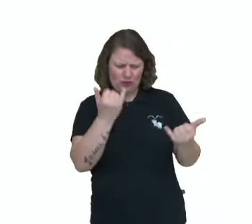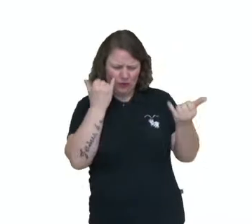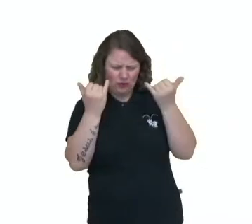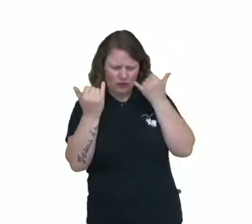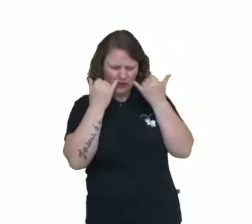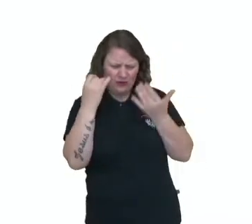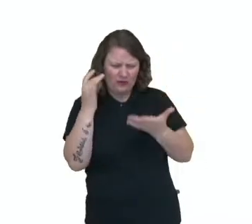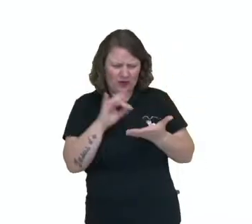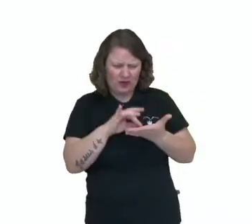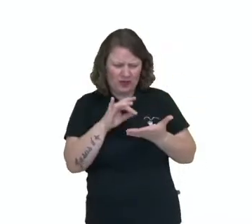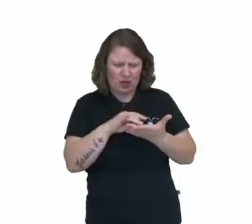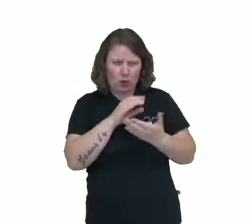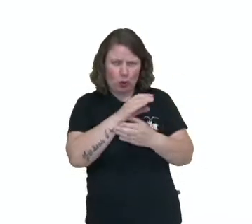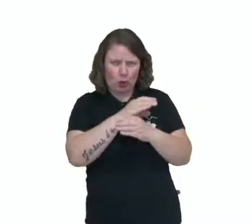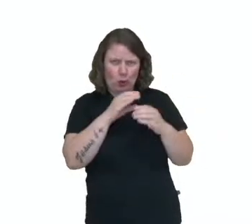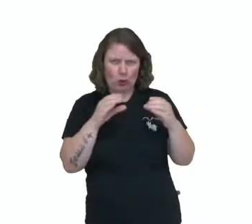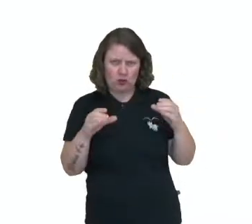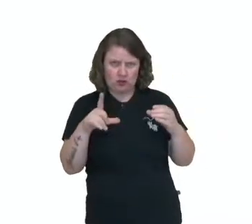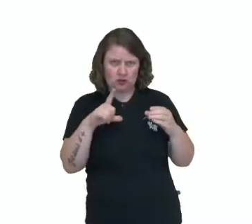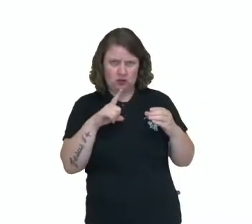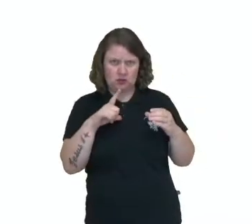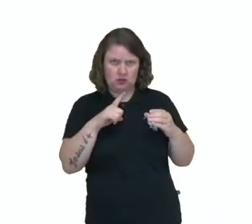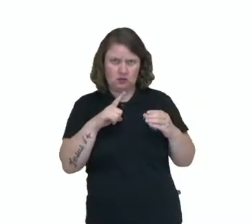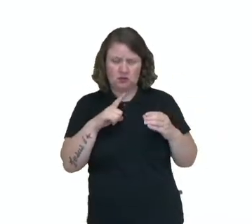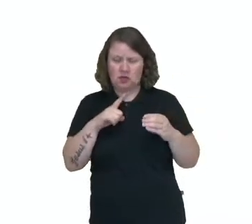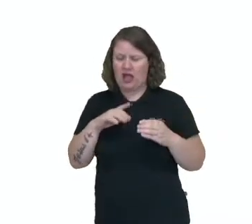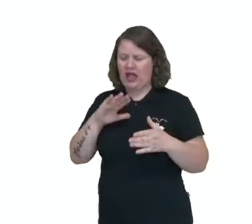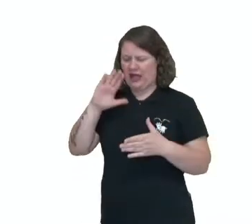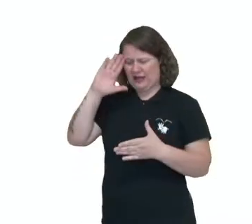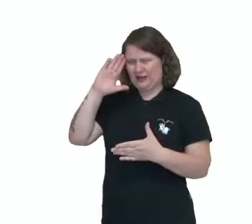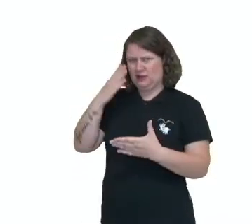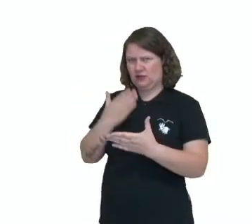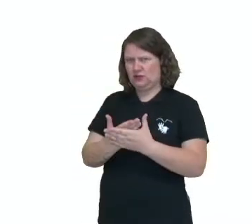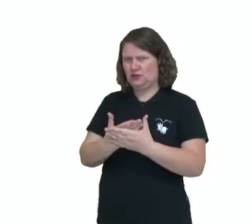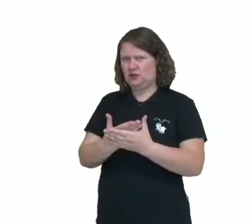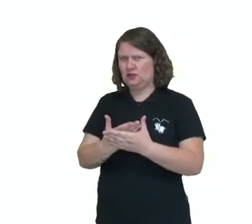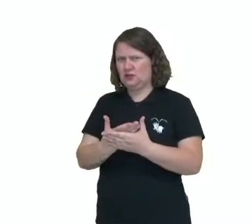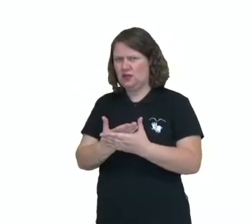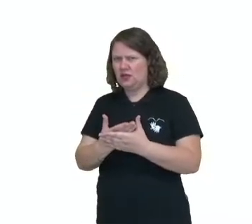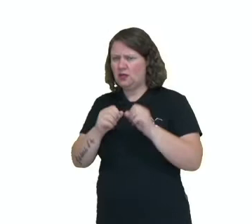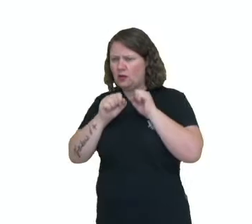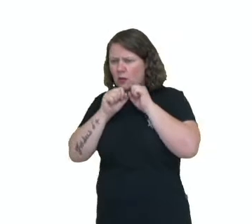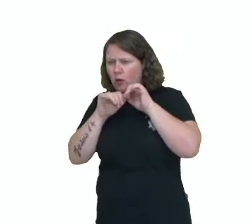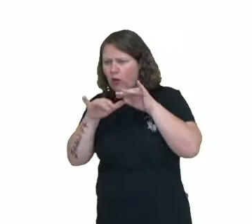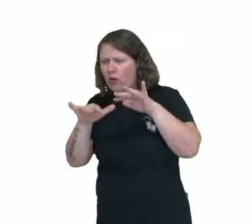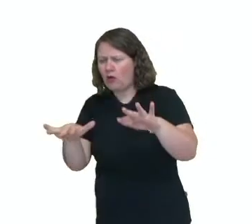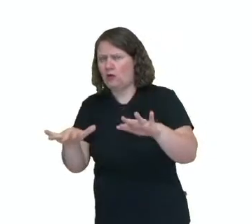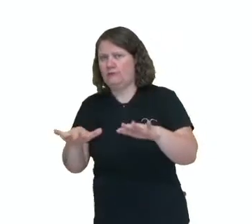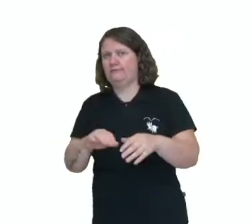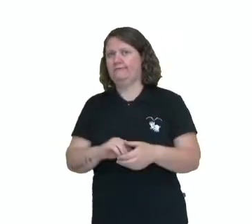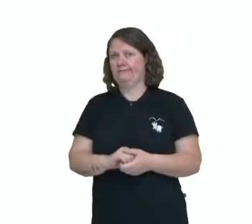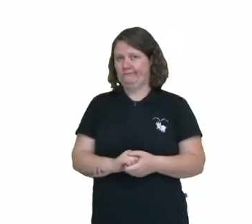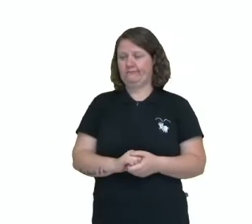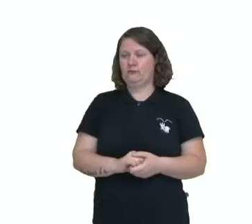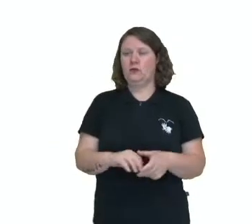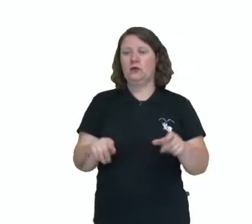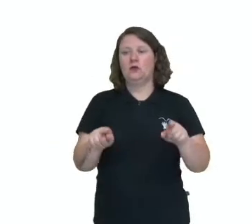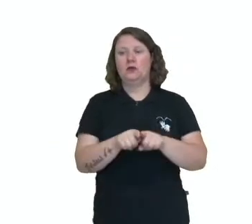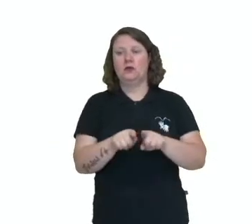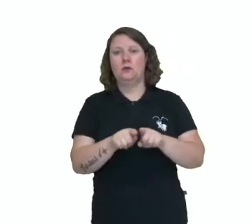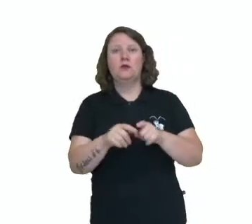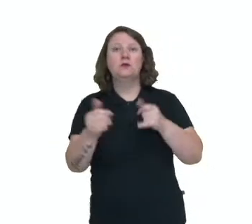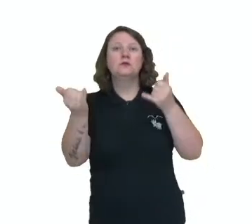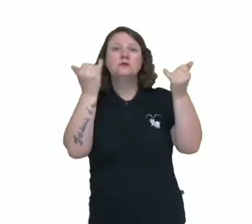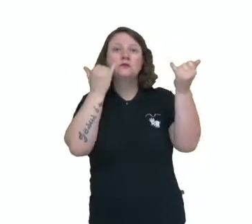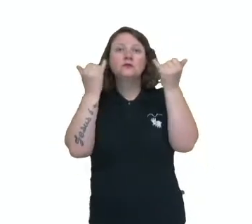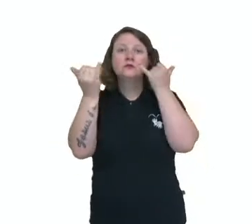dados confiáveis? Merece ser acreditada e compartilhada? Eles trazem as notícias das